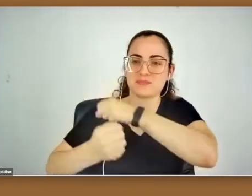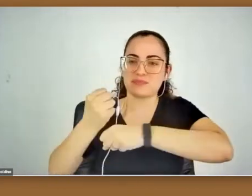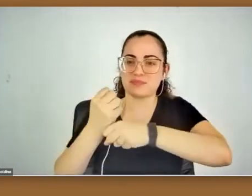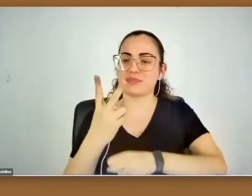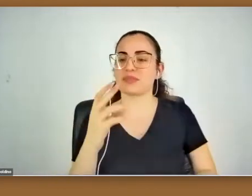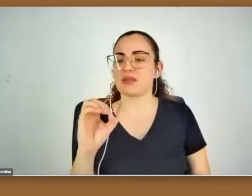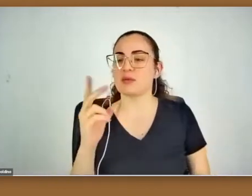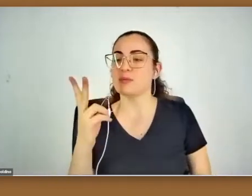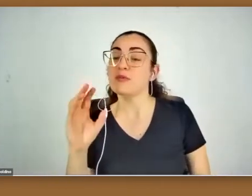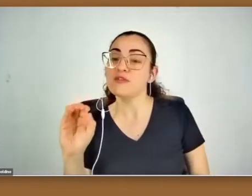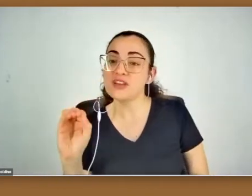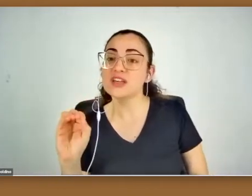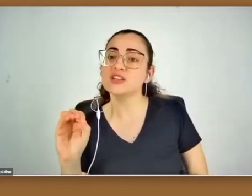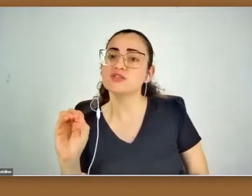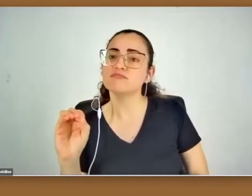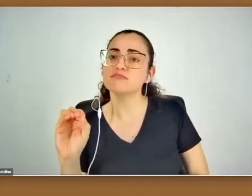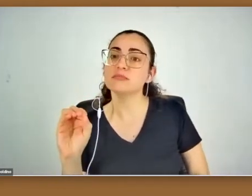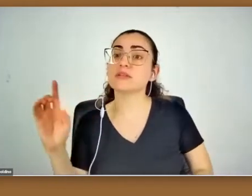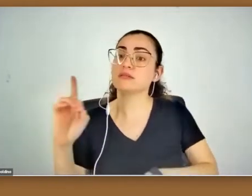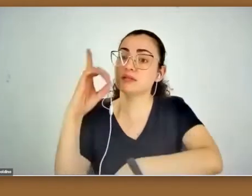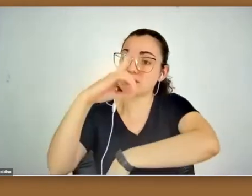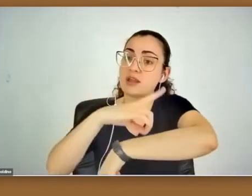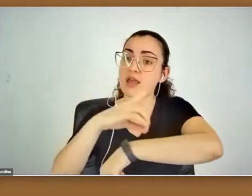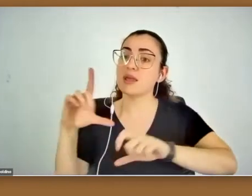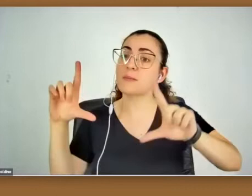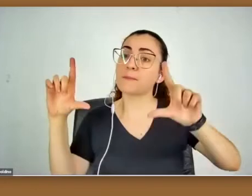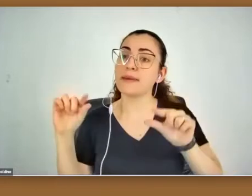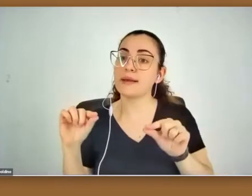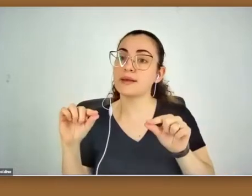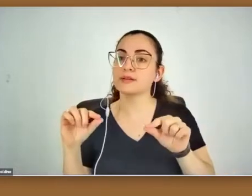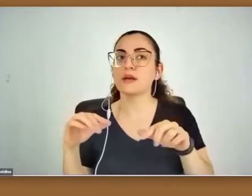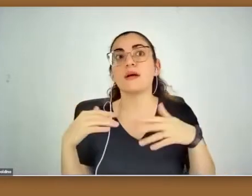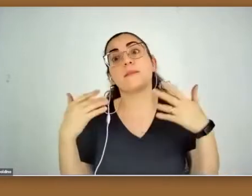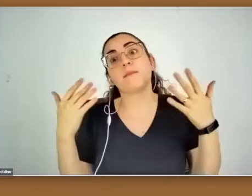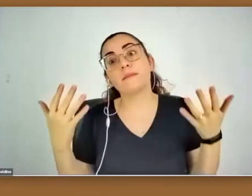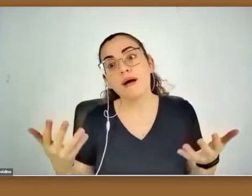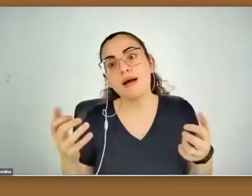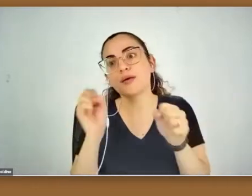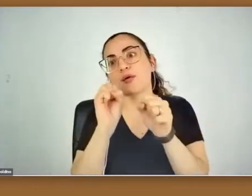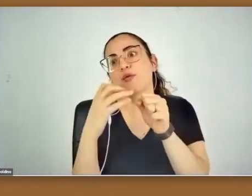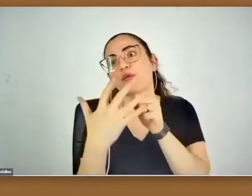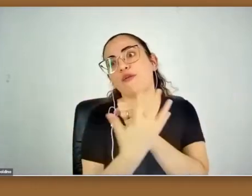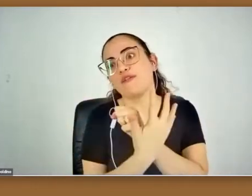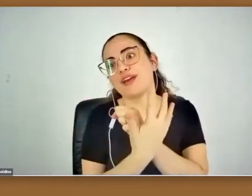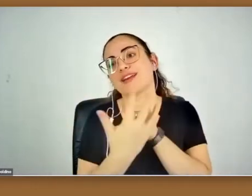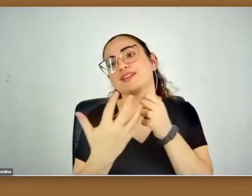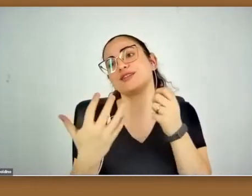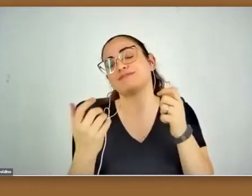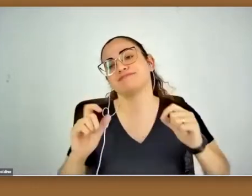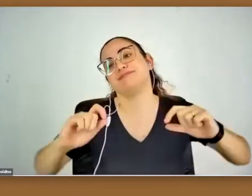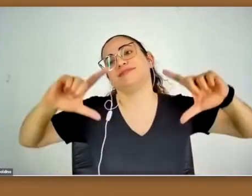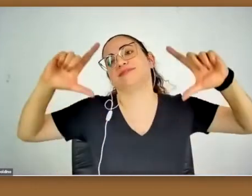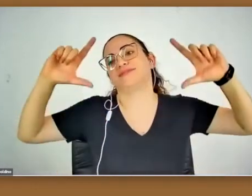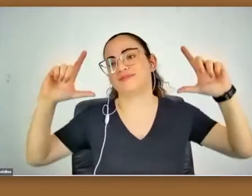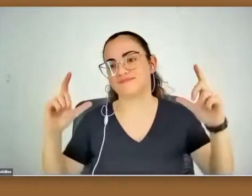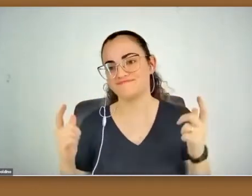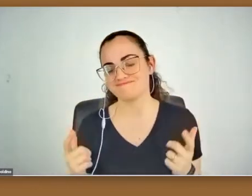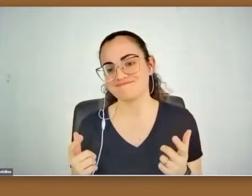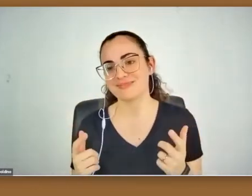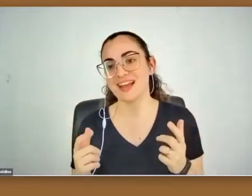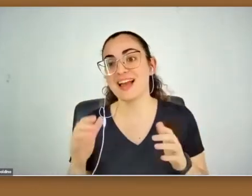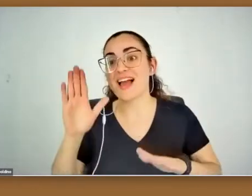teve a pandemia da Covid-19, que pode ter tido atrapalhado um pouco, né, a notificação desses